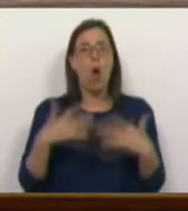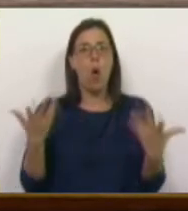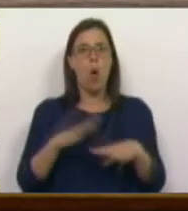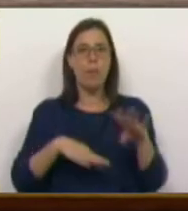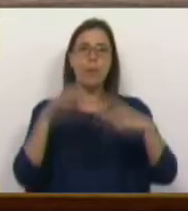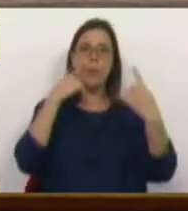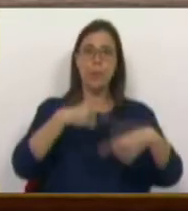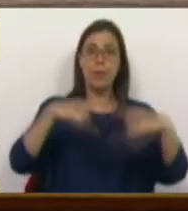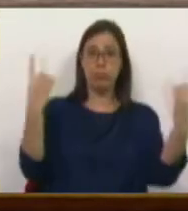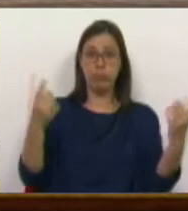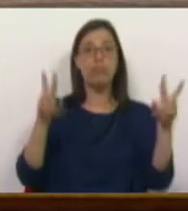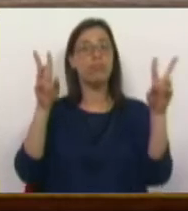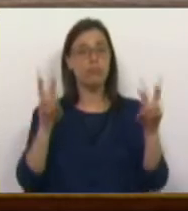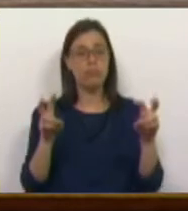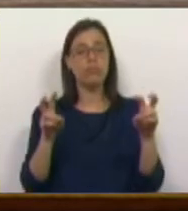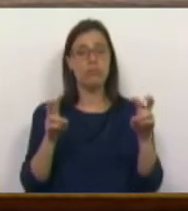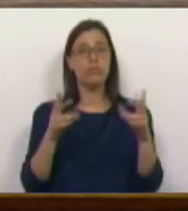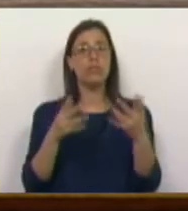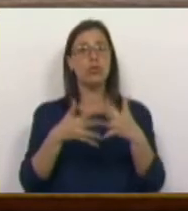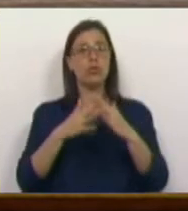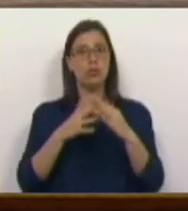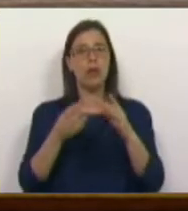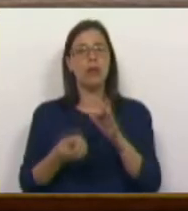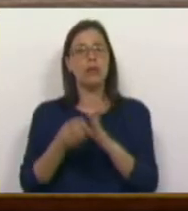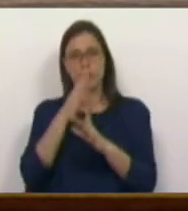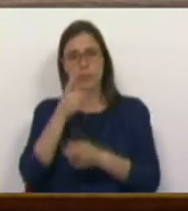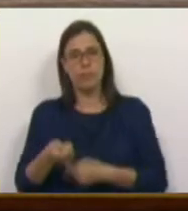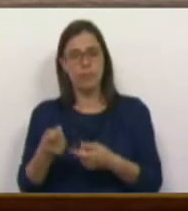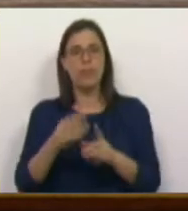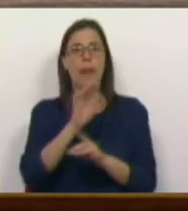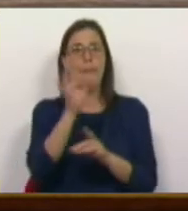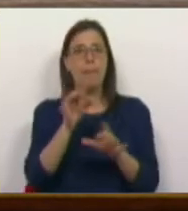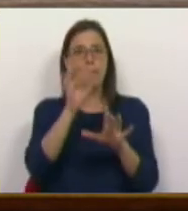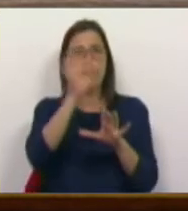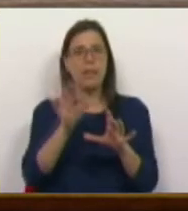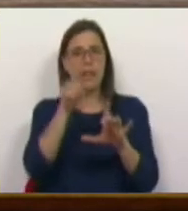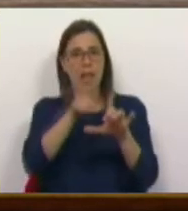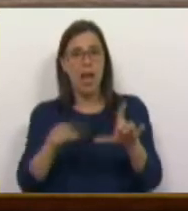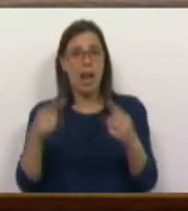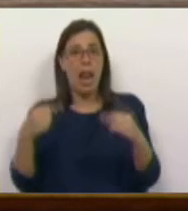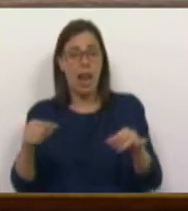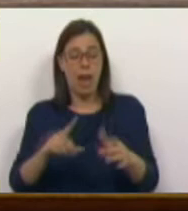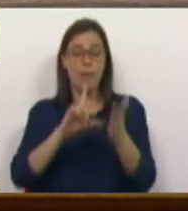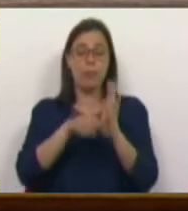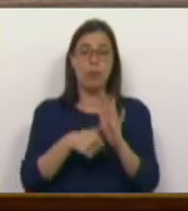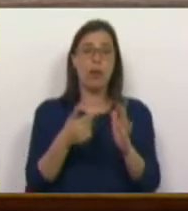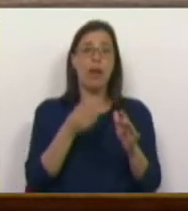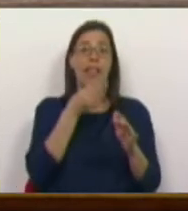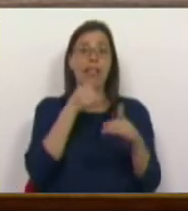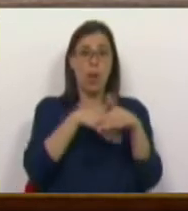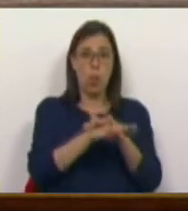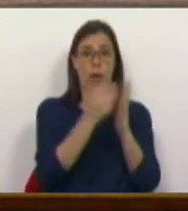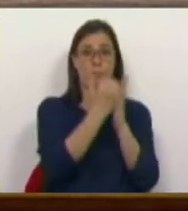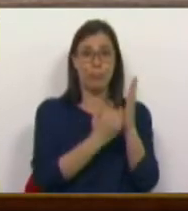ações públicas, designadamente de estruturação fundiária e emparcelamento. No projeto do Banco de Terras